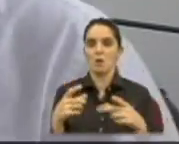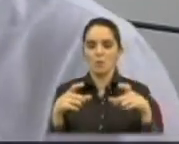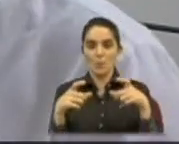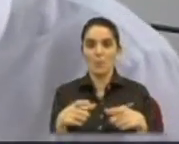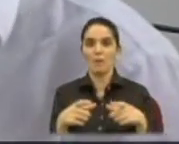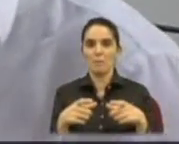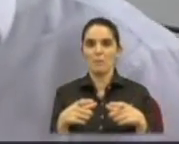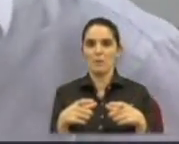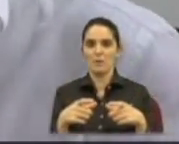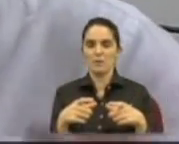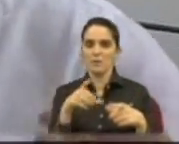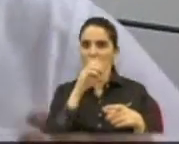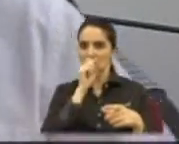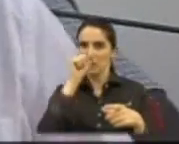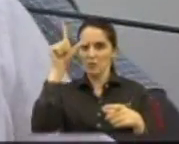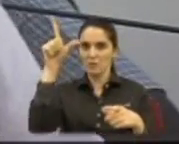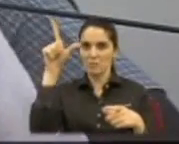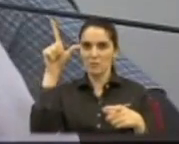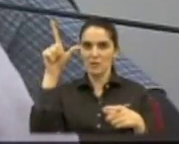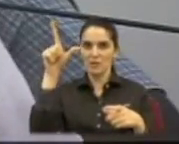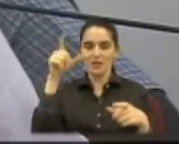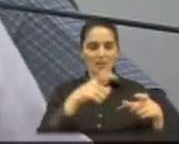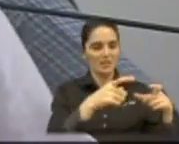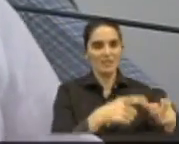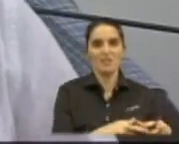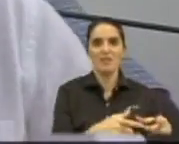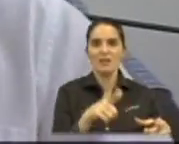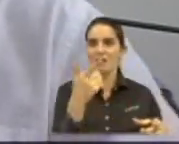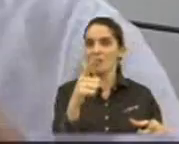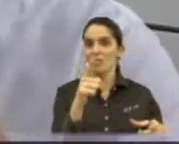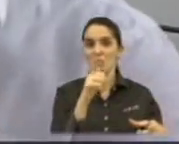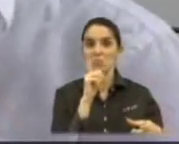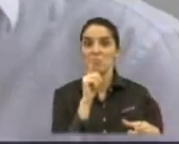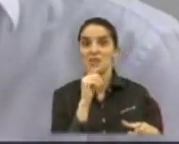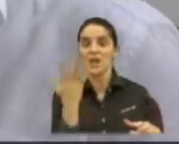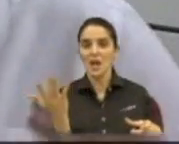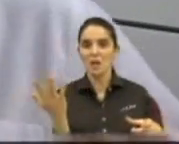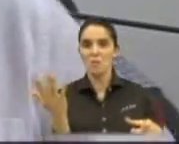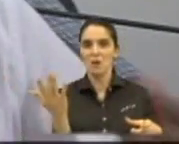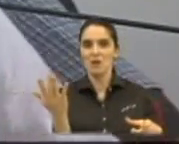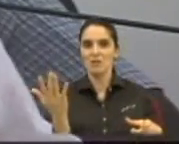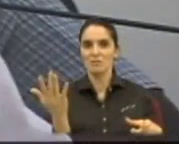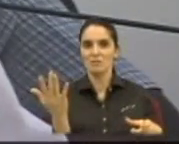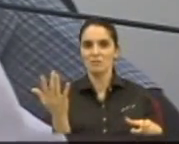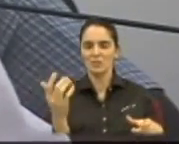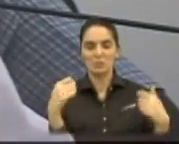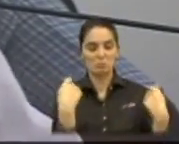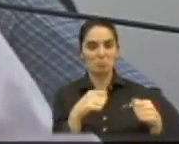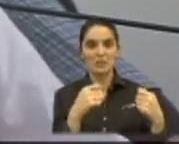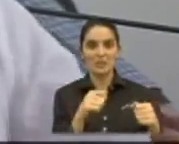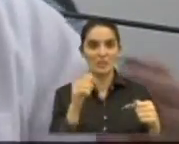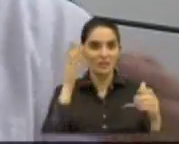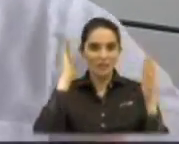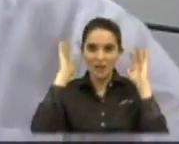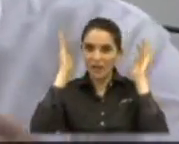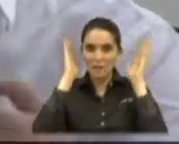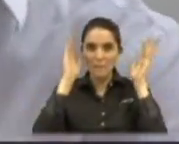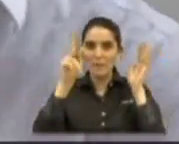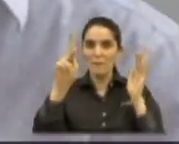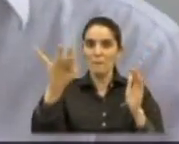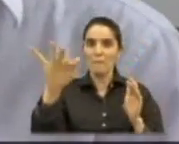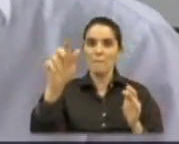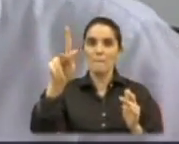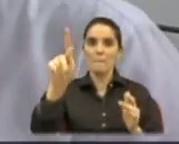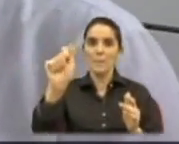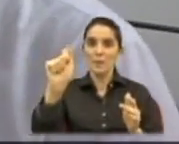Valadares, está sem água. Estão dependendo de caminhões-pipas para que